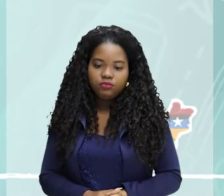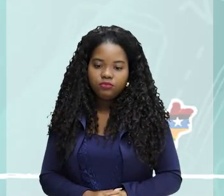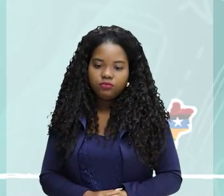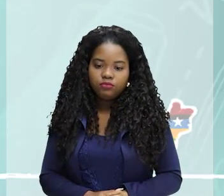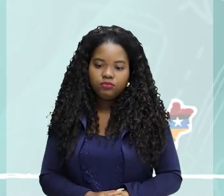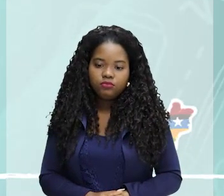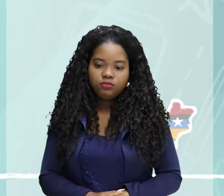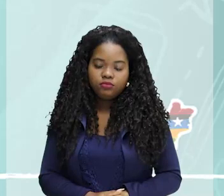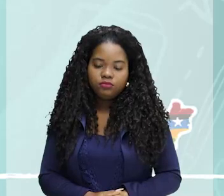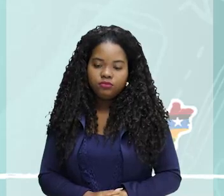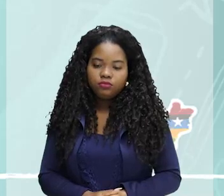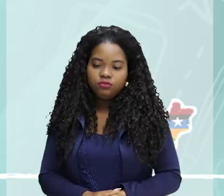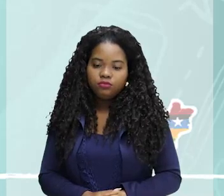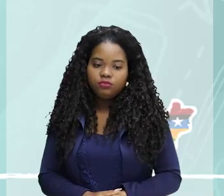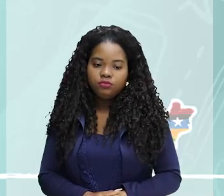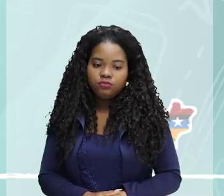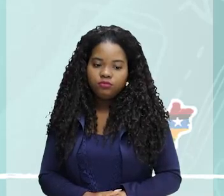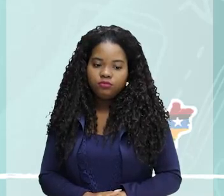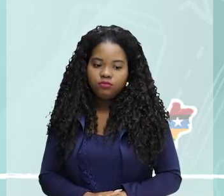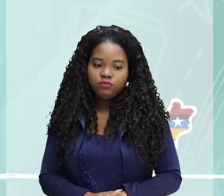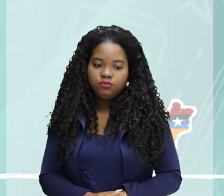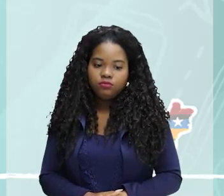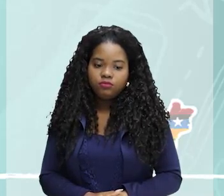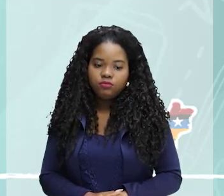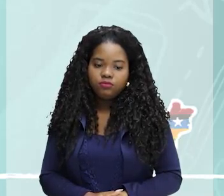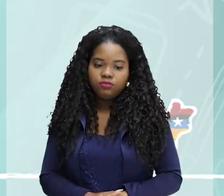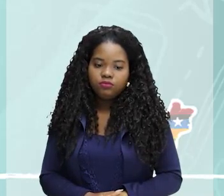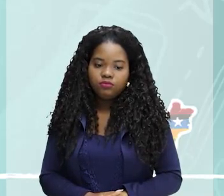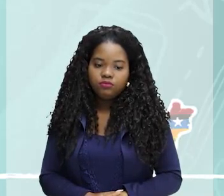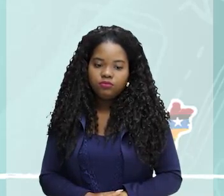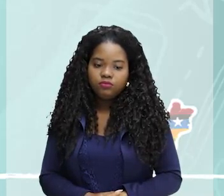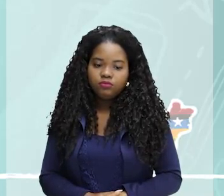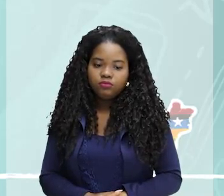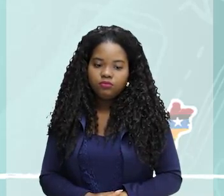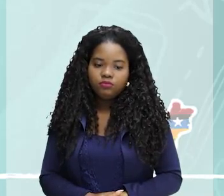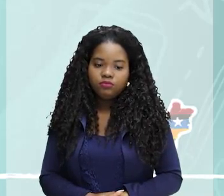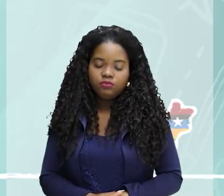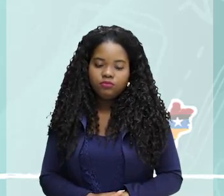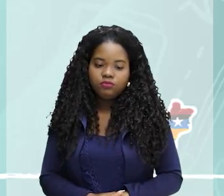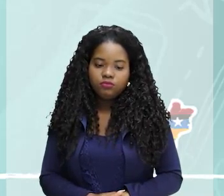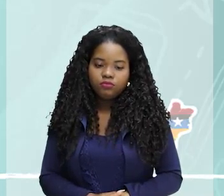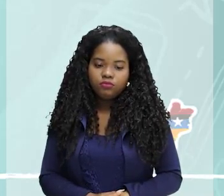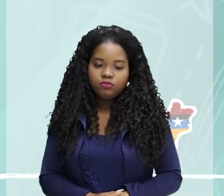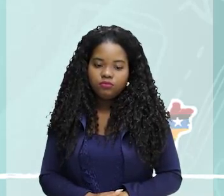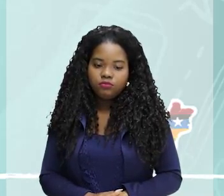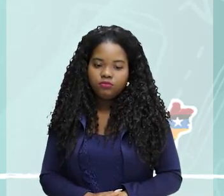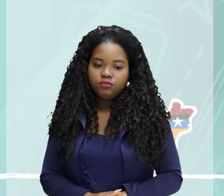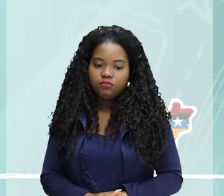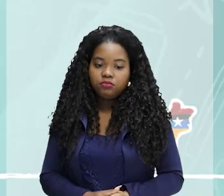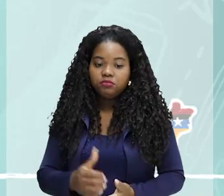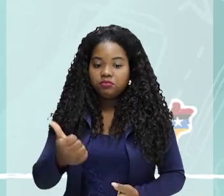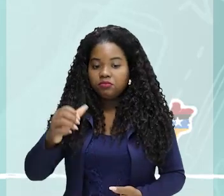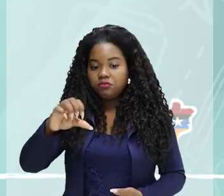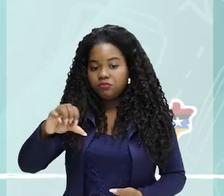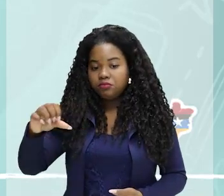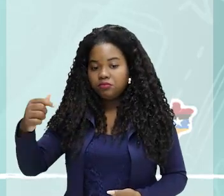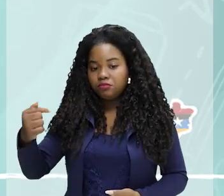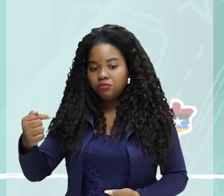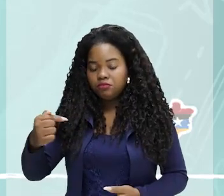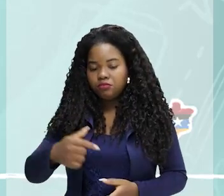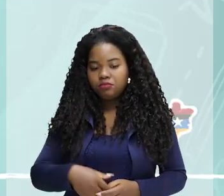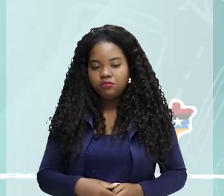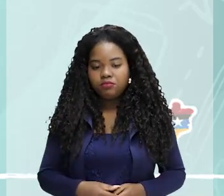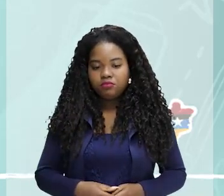Quioto, que foi criado, discutido e negociado por diversos países do mundo em 97. Está falando ali final do século